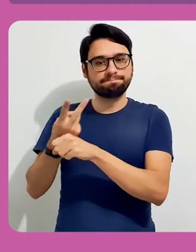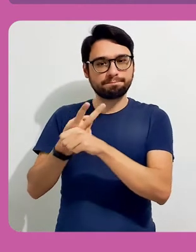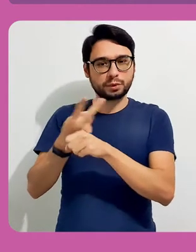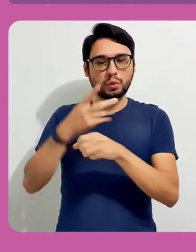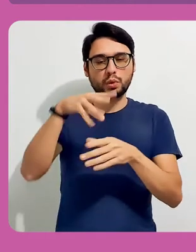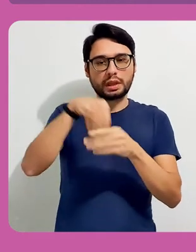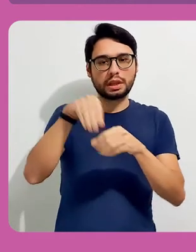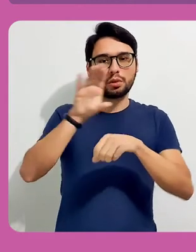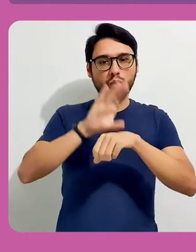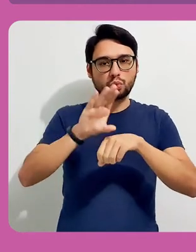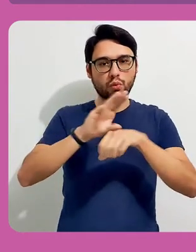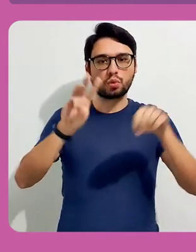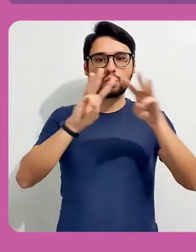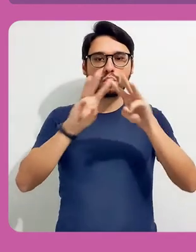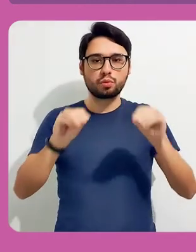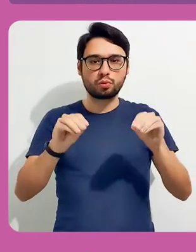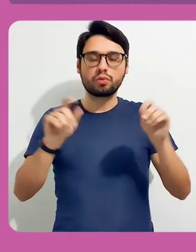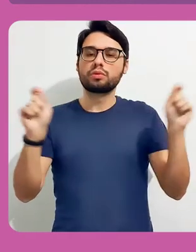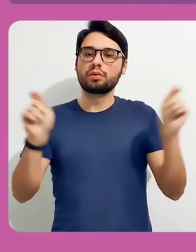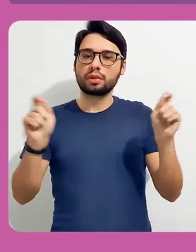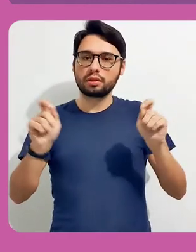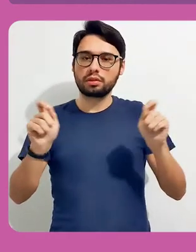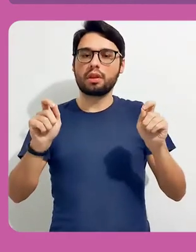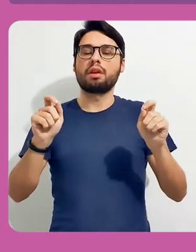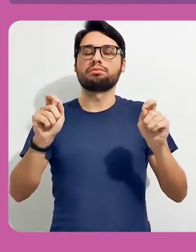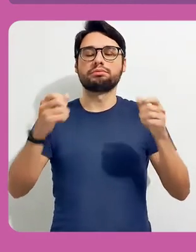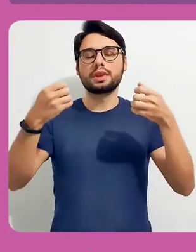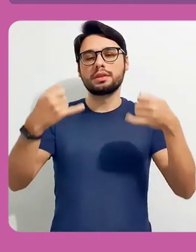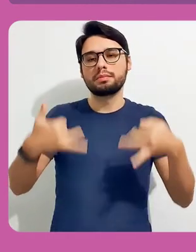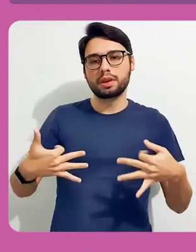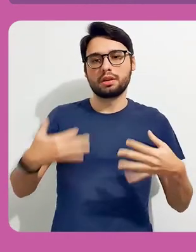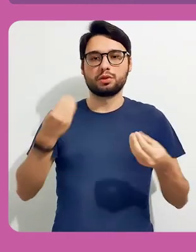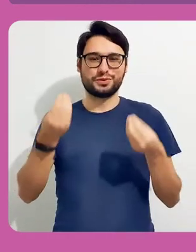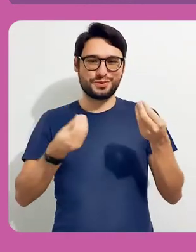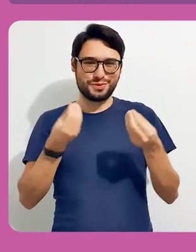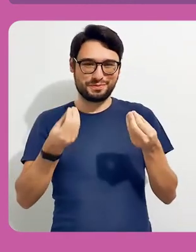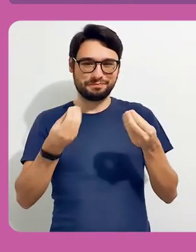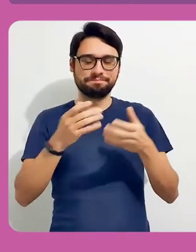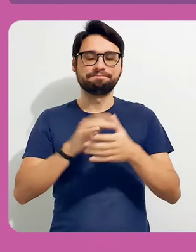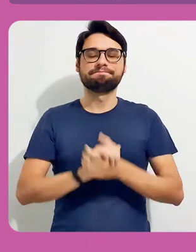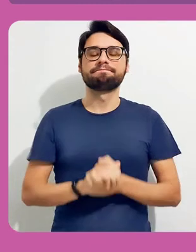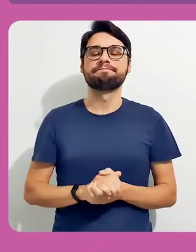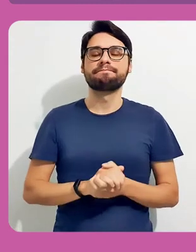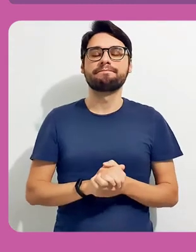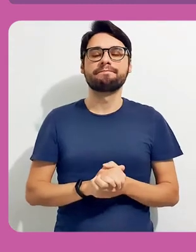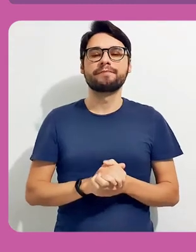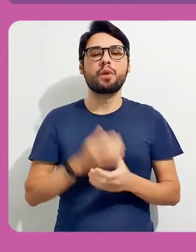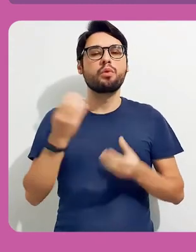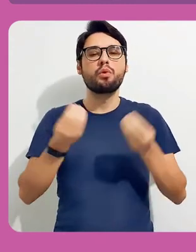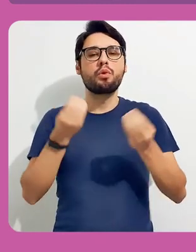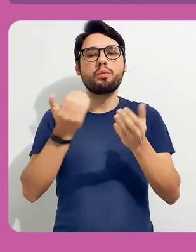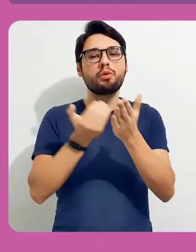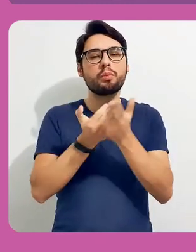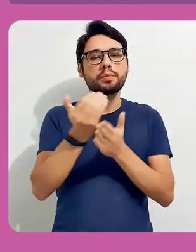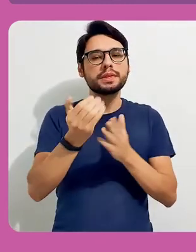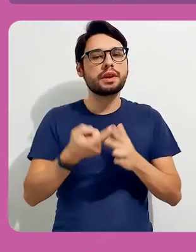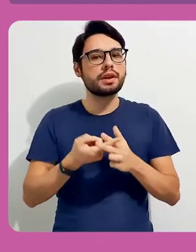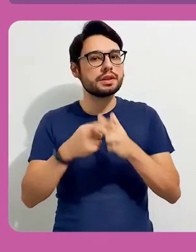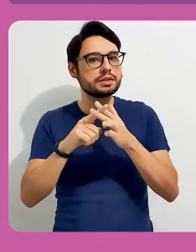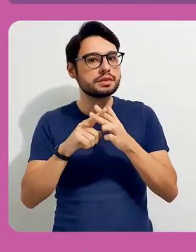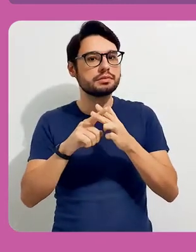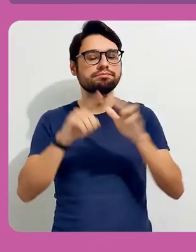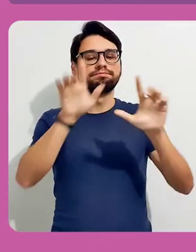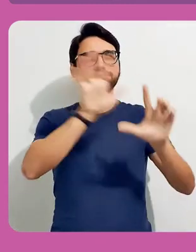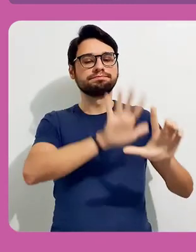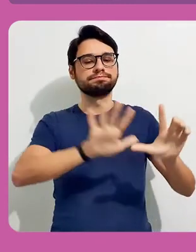no modo edição para poder incluir, excluir, alterar recursos e atividades e conteúdo